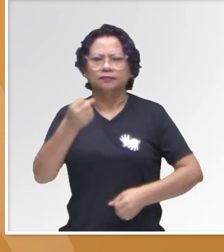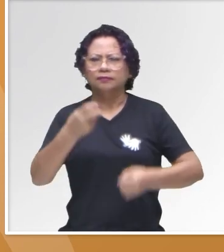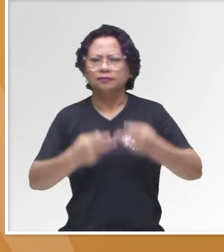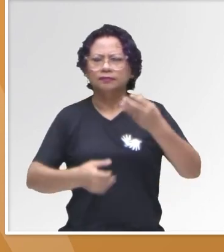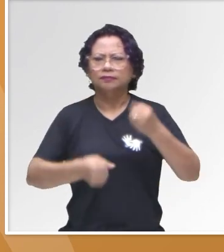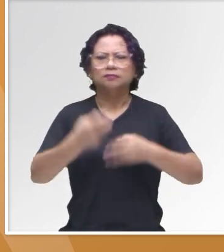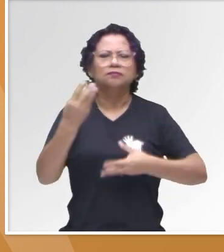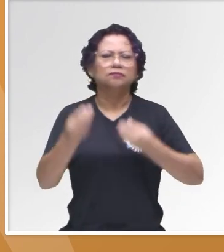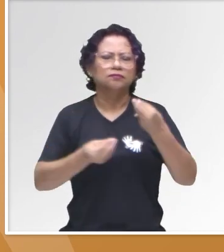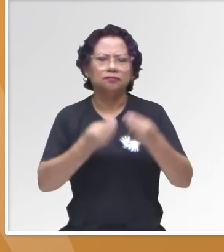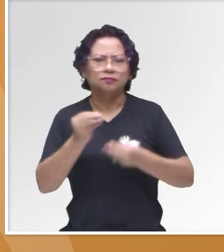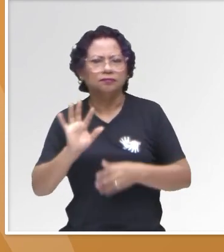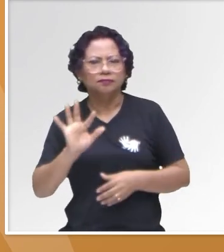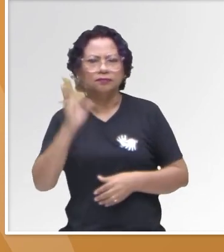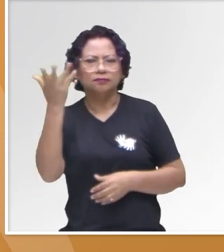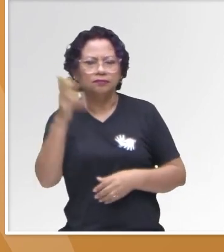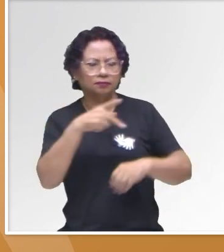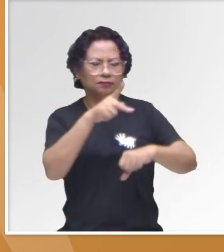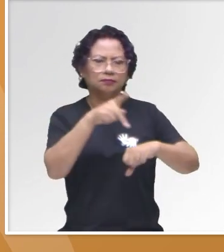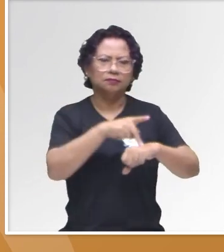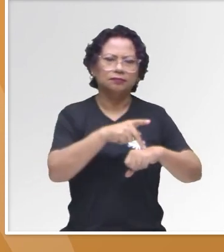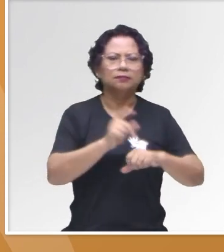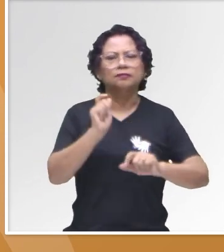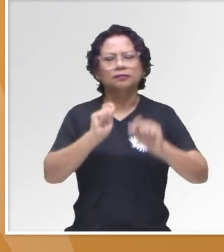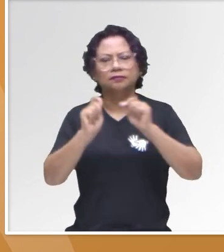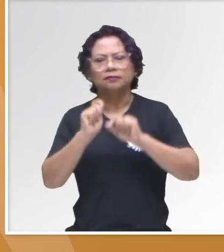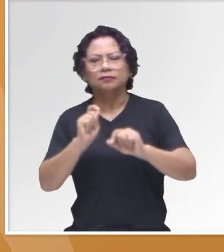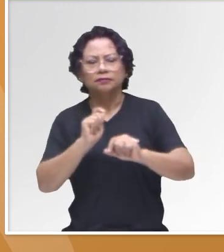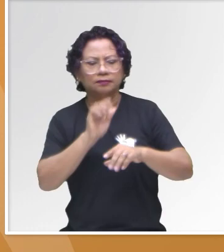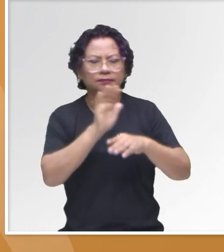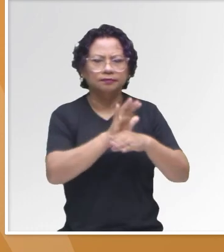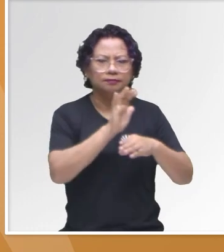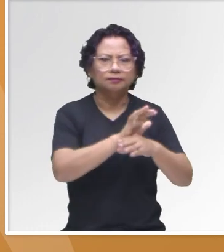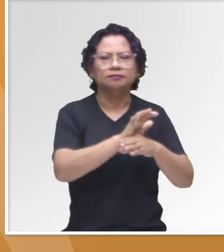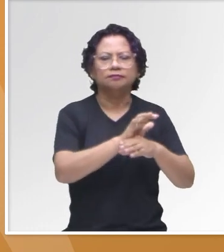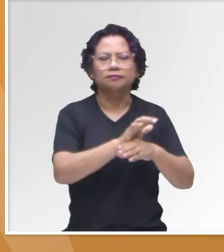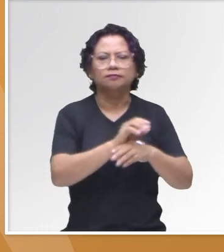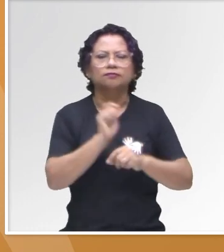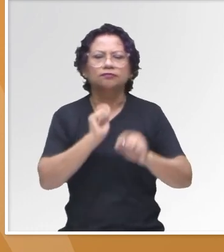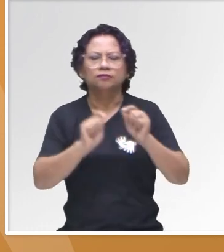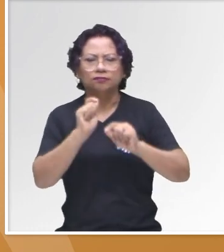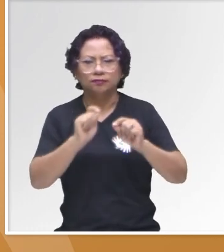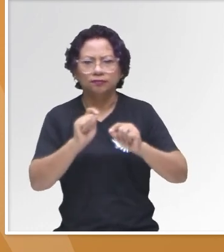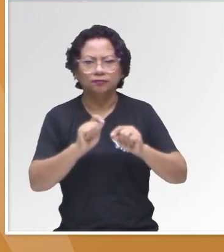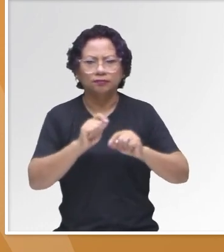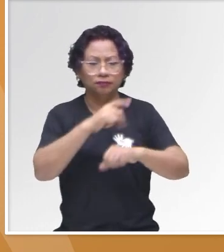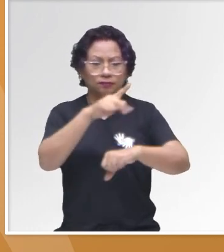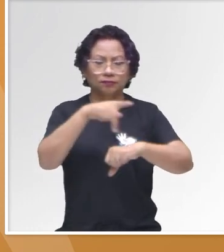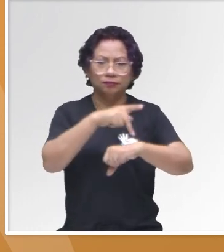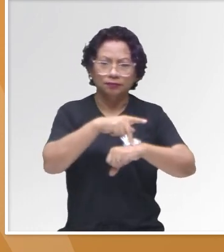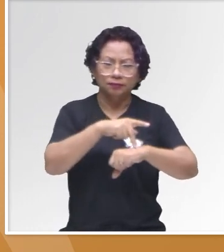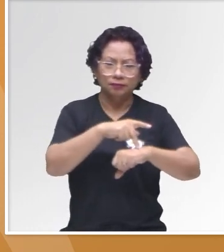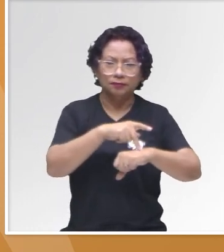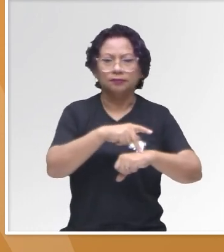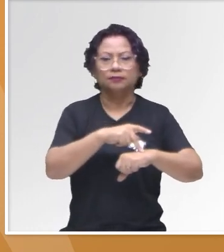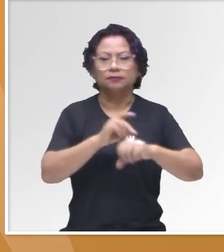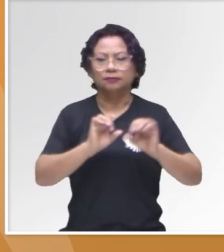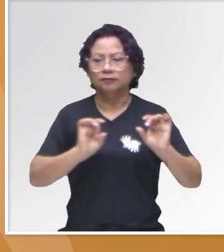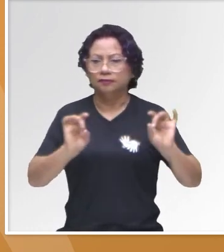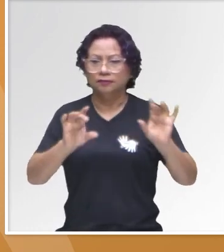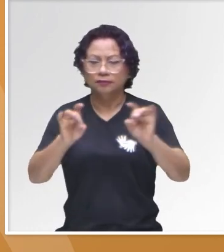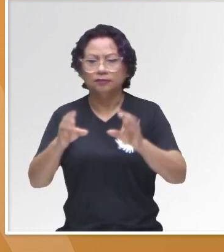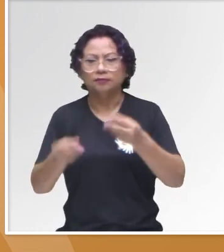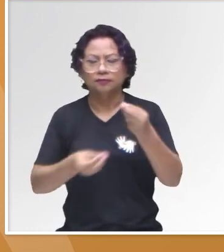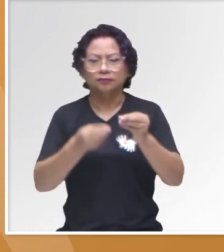né, que é com relação à ajuda entre eles, o que eles podem melhorar, a questão do livre comércio, né, diminuir as